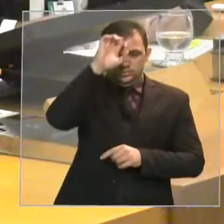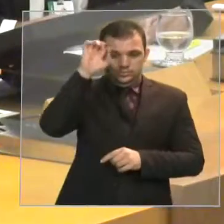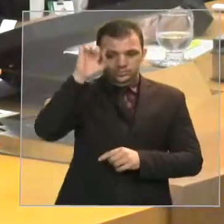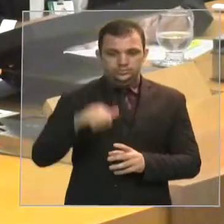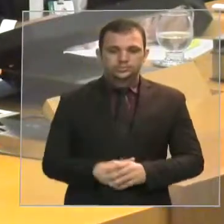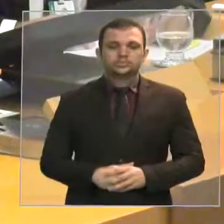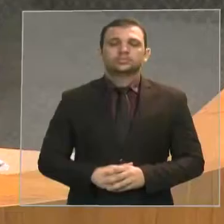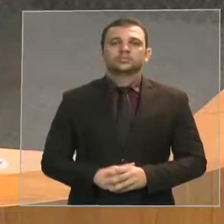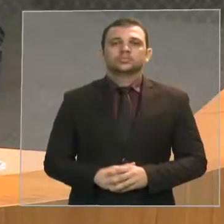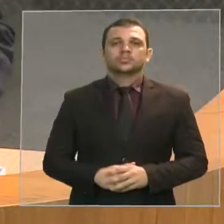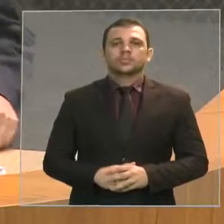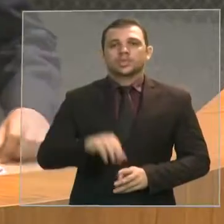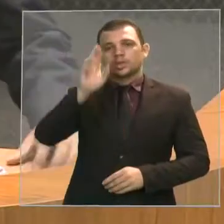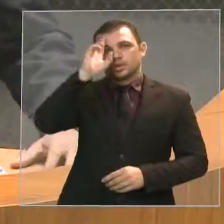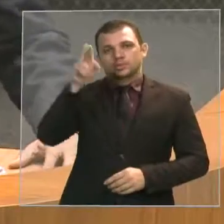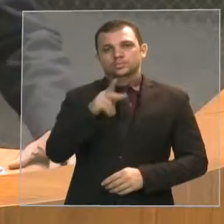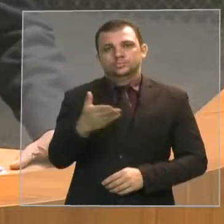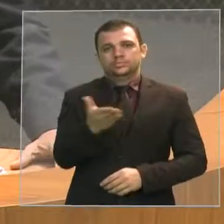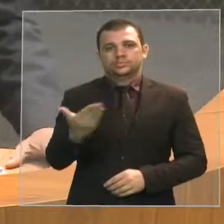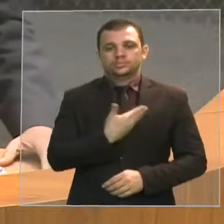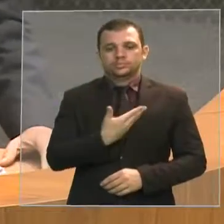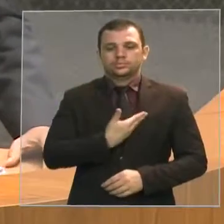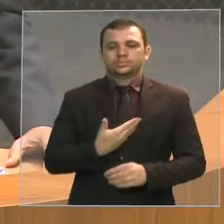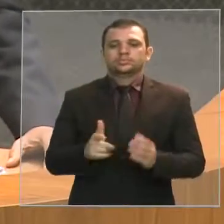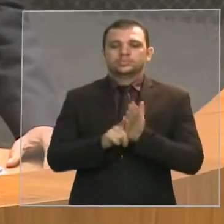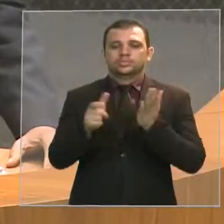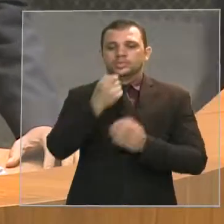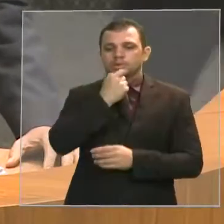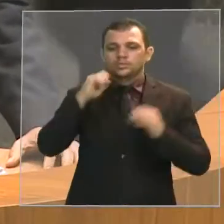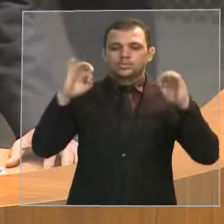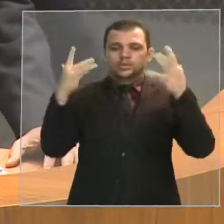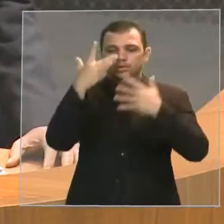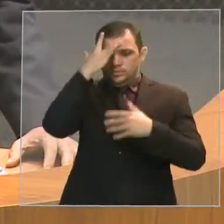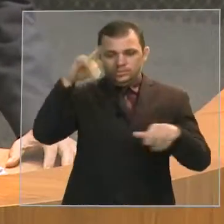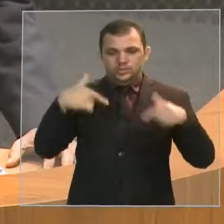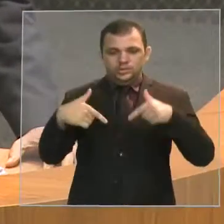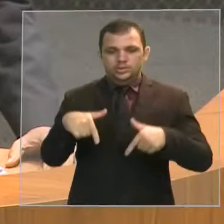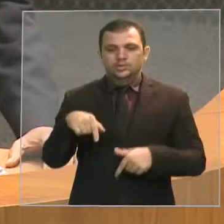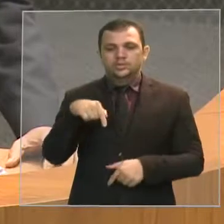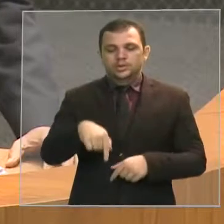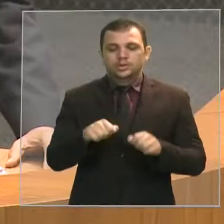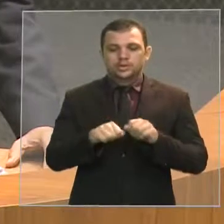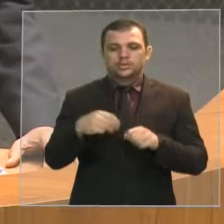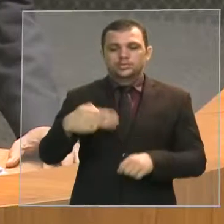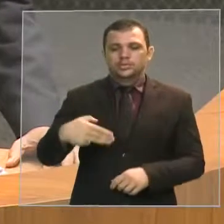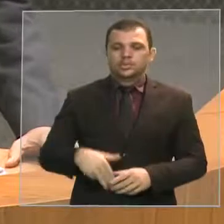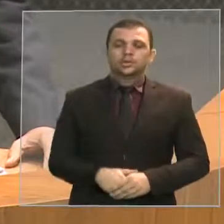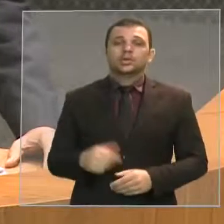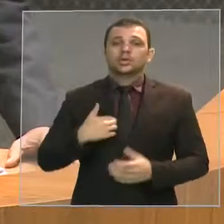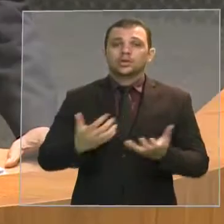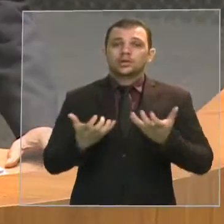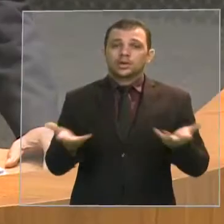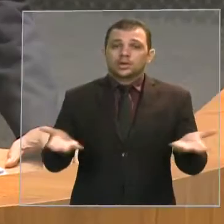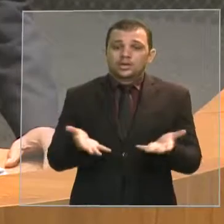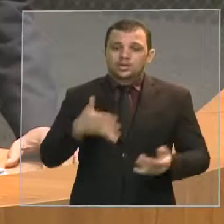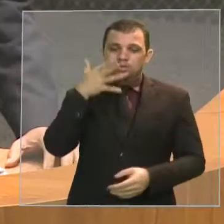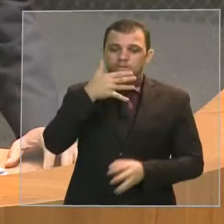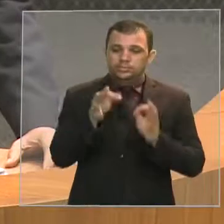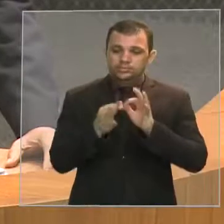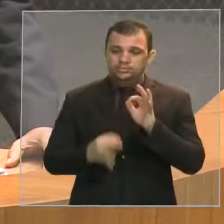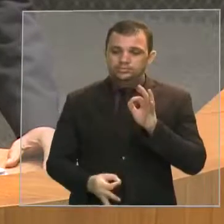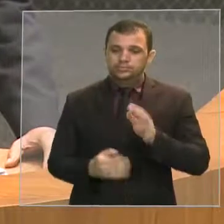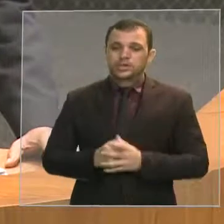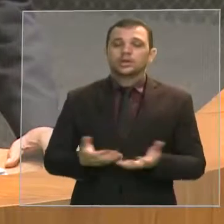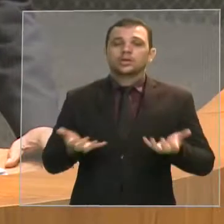senhor presidente colegas parlamentares imprensa e galerias servidores povo do maranhão senhor presidente eu queria nesse grande expediente